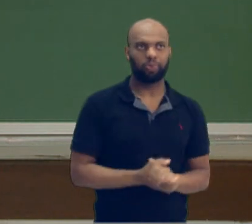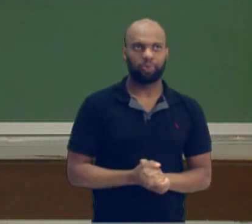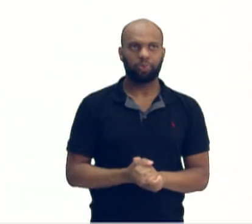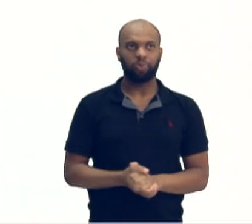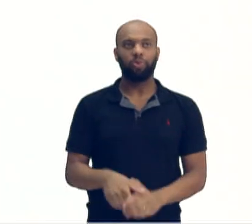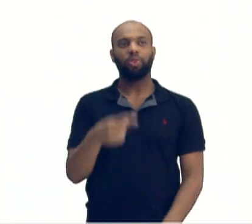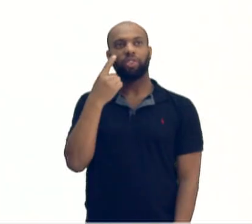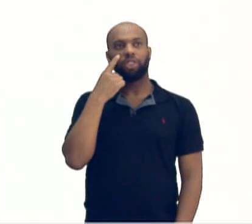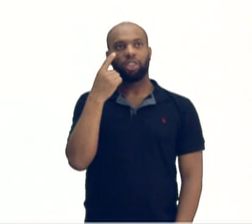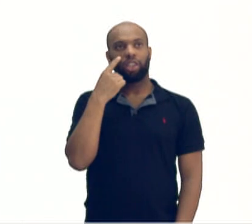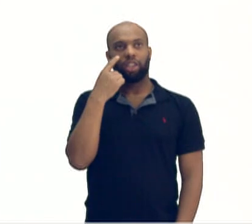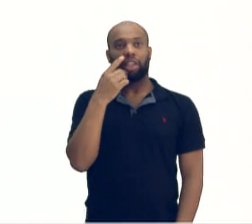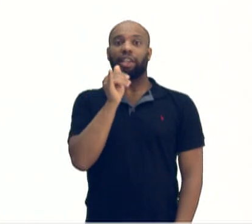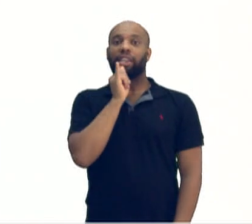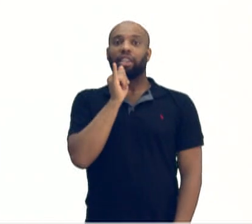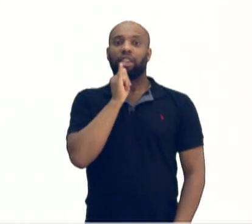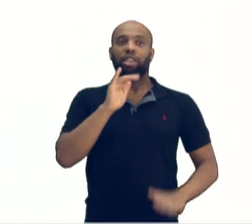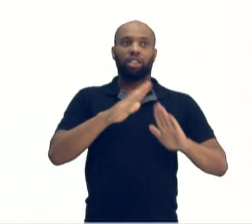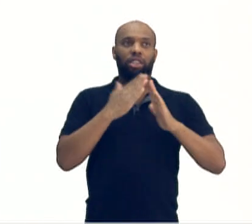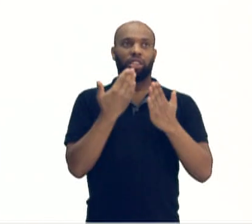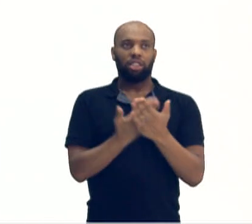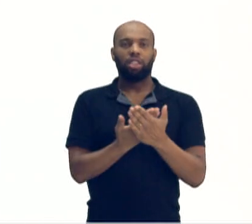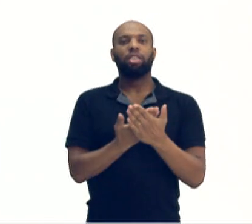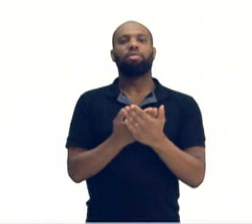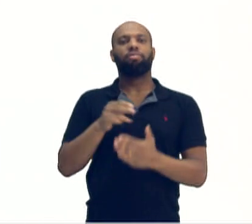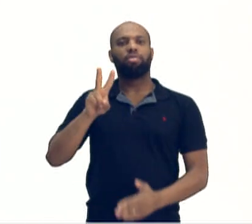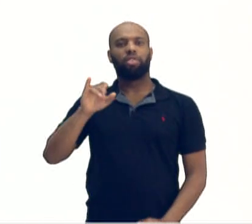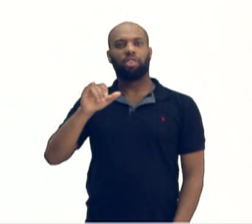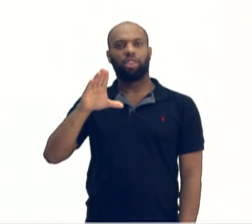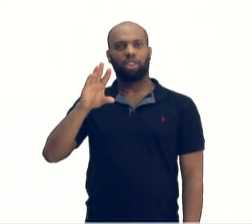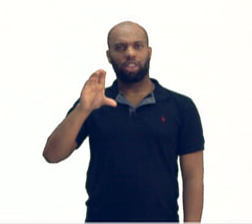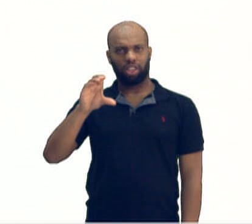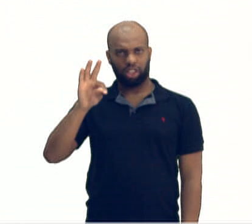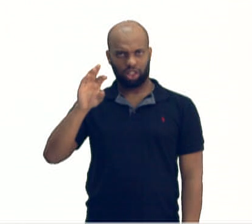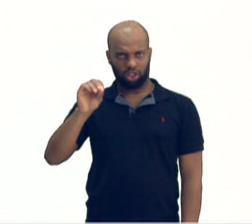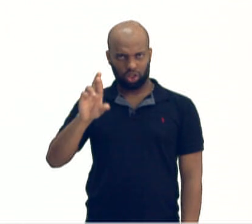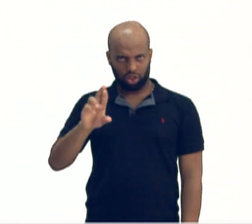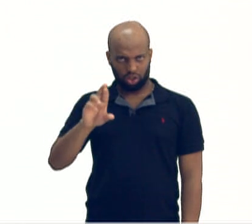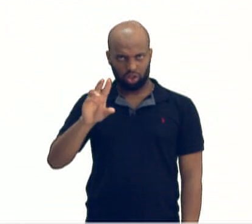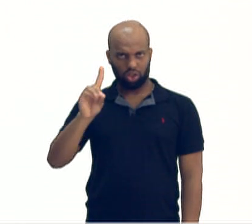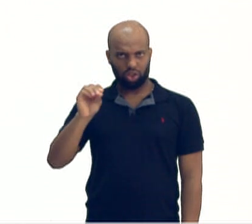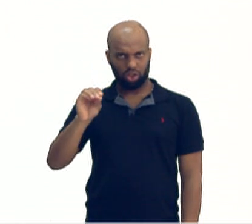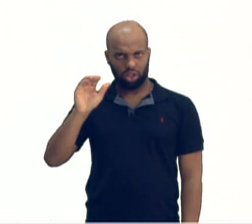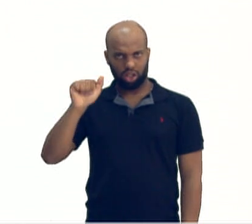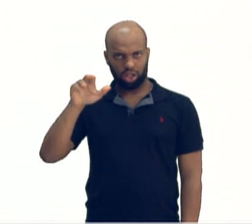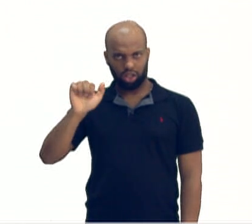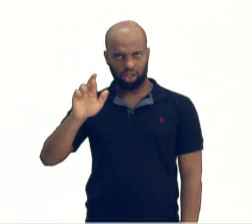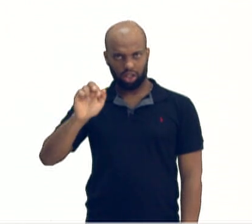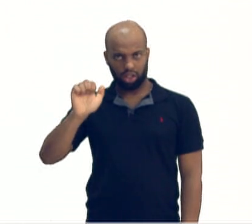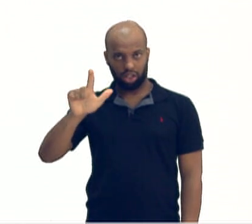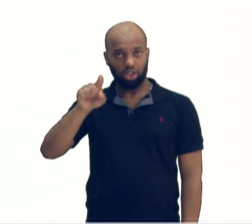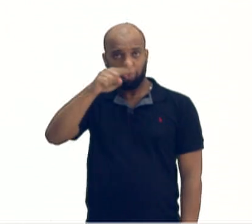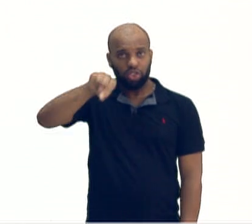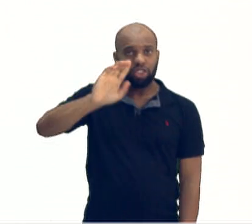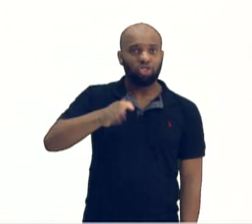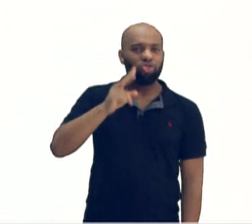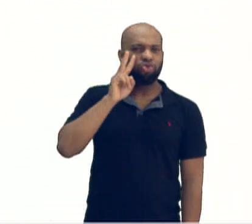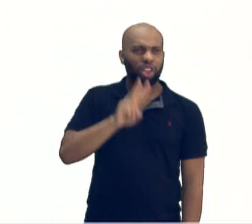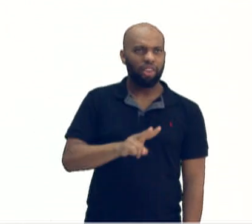Aqui, ó, né, o exemplo do Colégio Vitor do Amaral. Vocês já viram essas duas imagens,